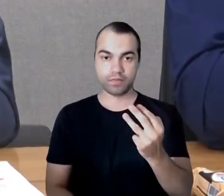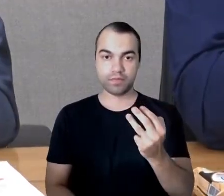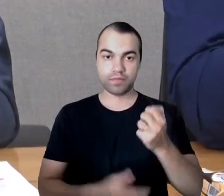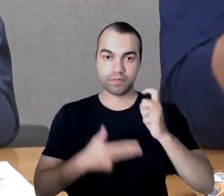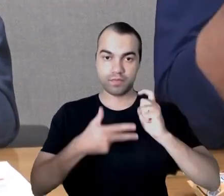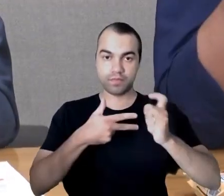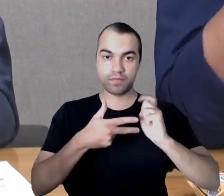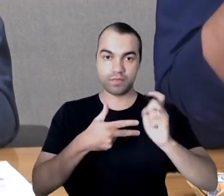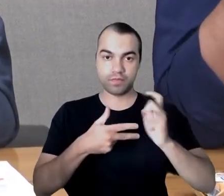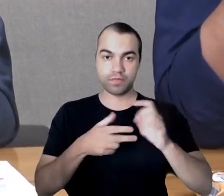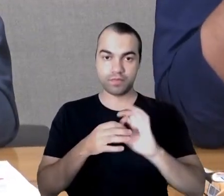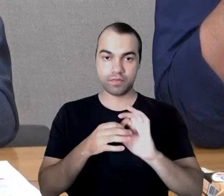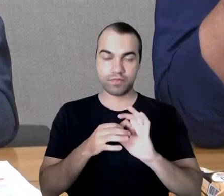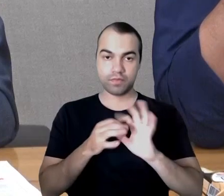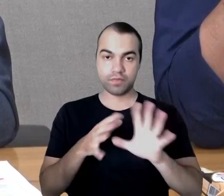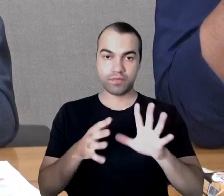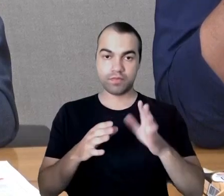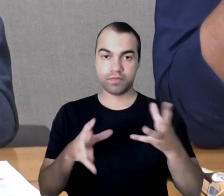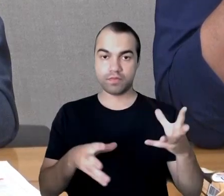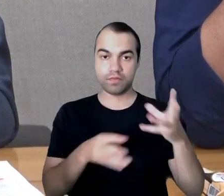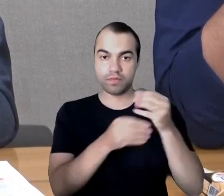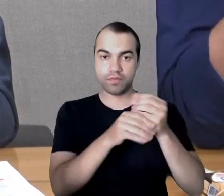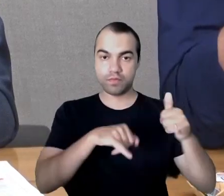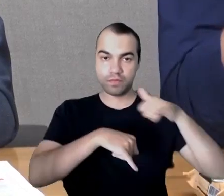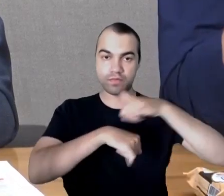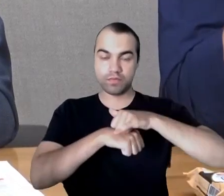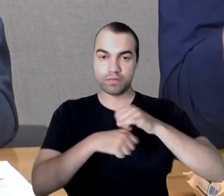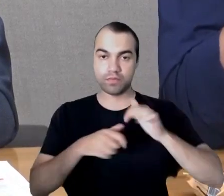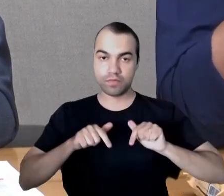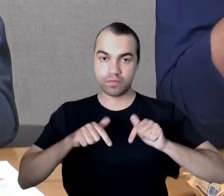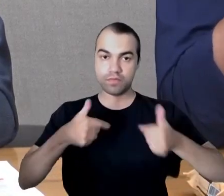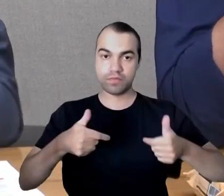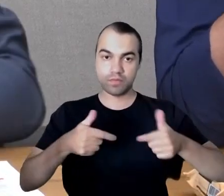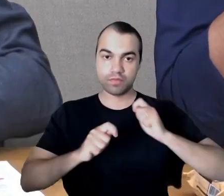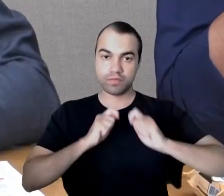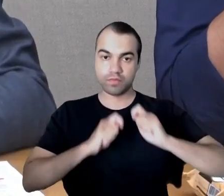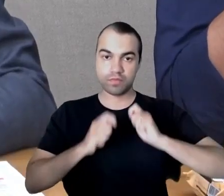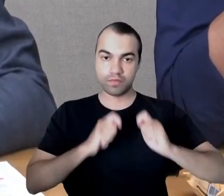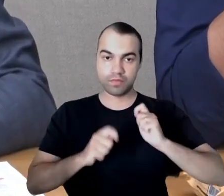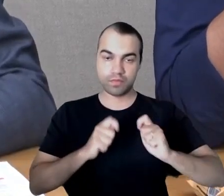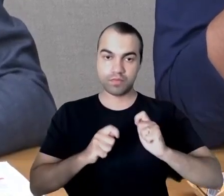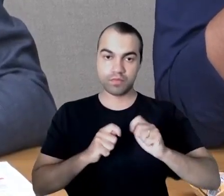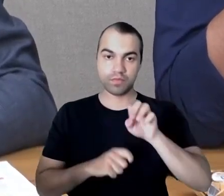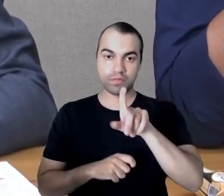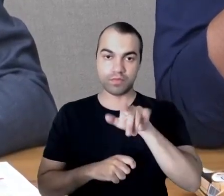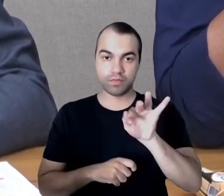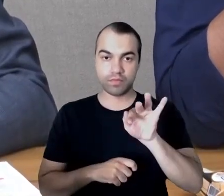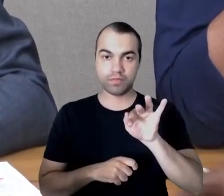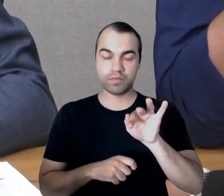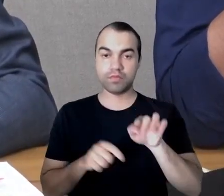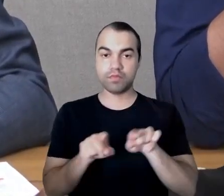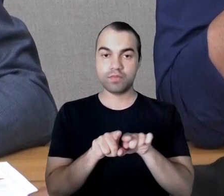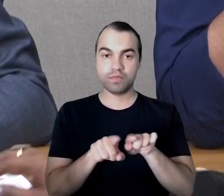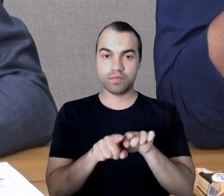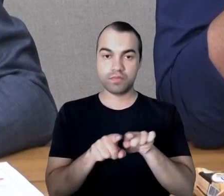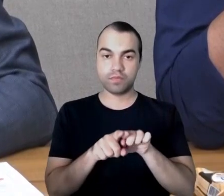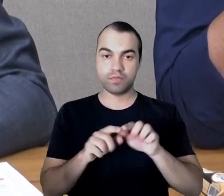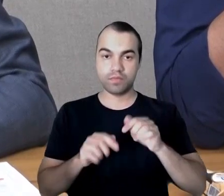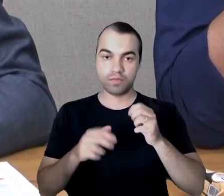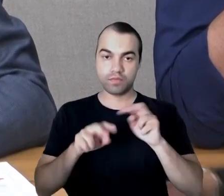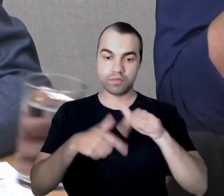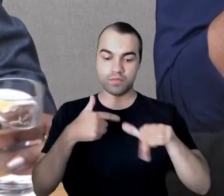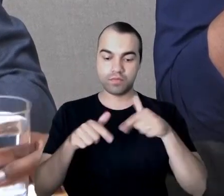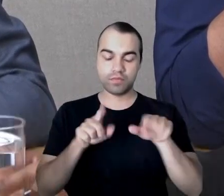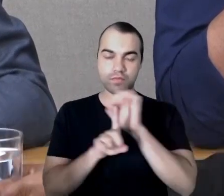a cooperação implementação e execução de ações entre administração pública distrital e serviços sociais autônomos na forma